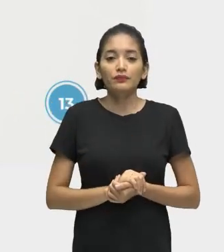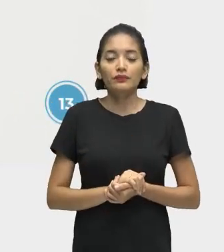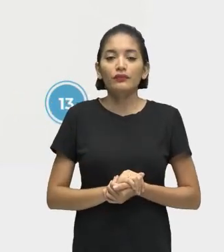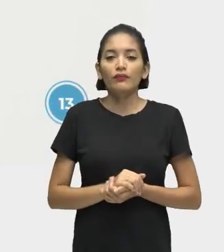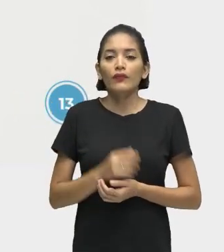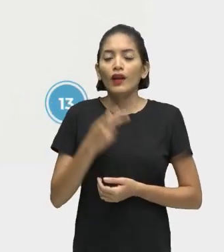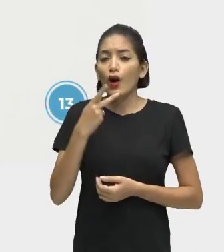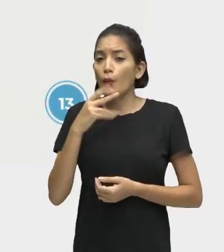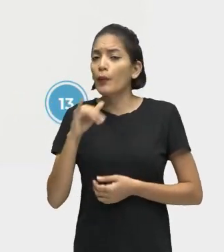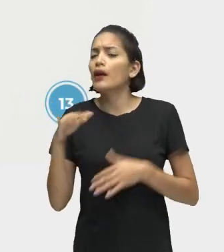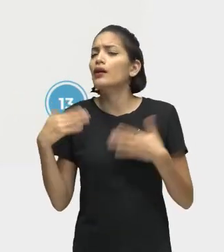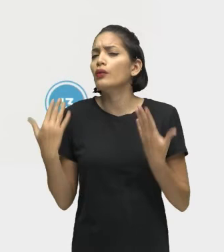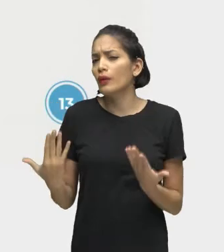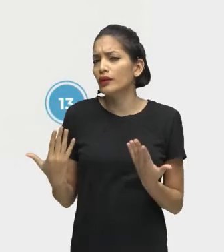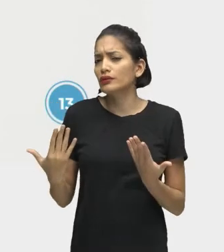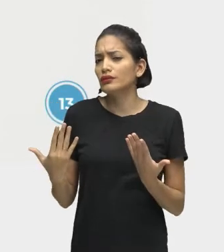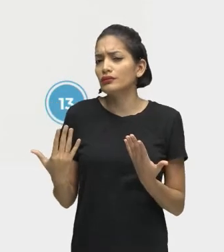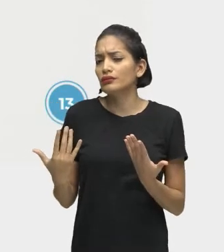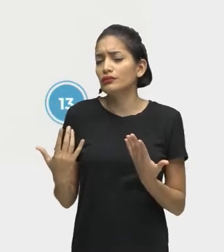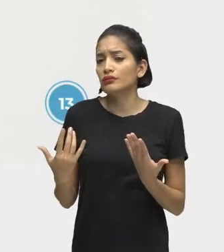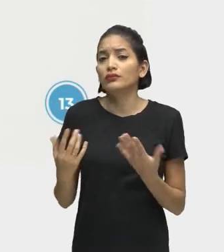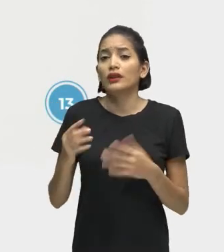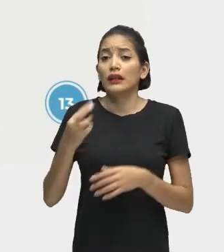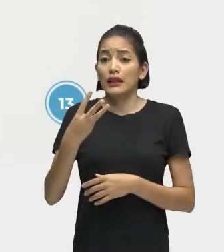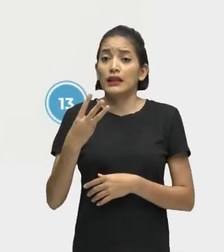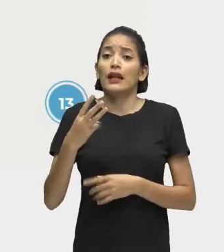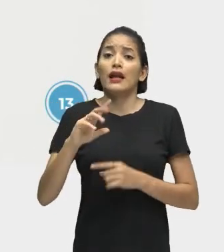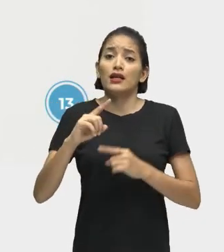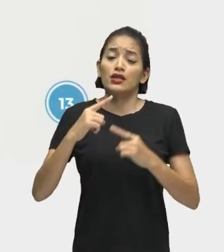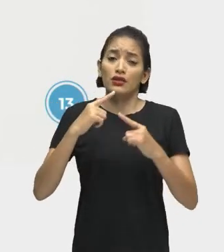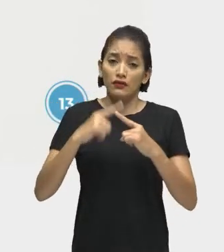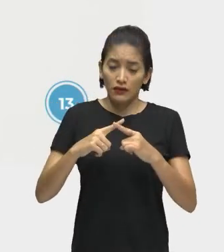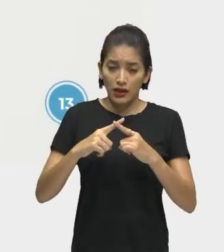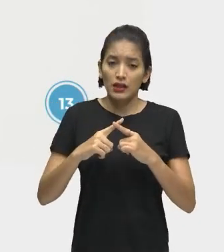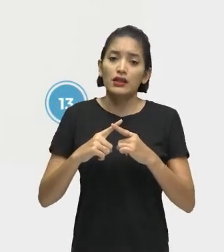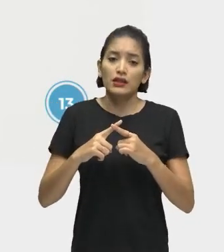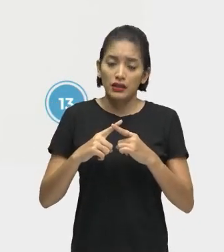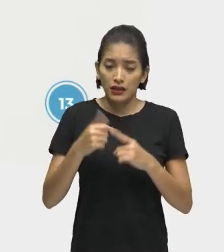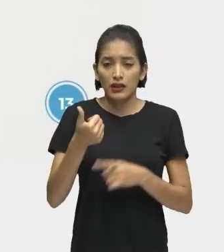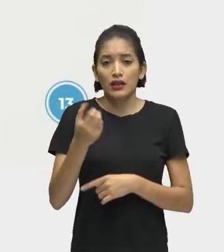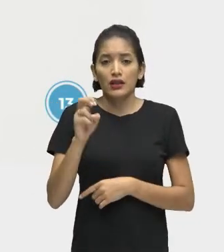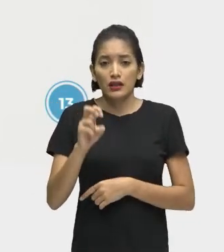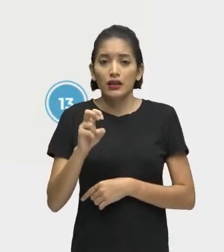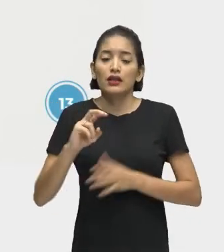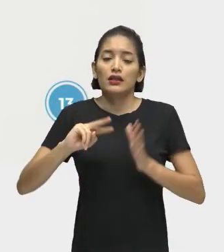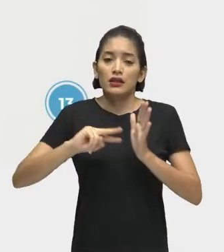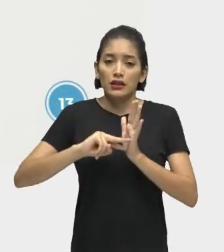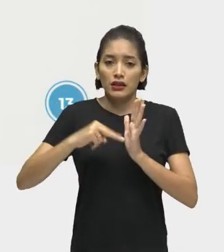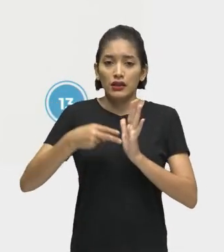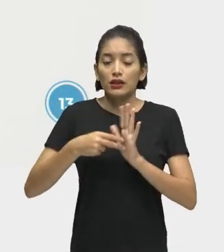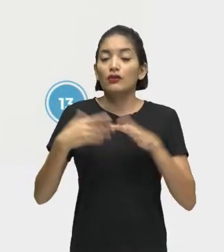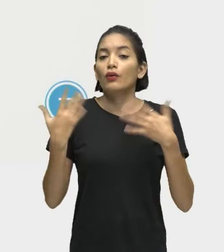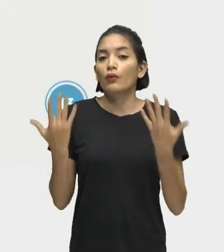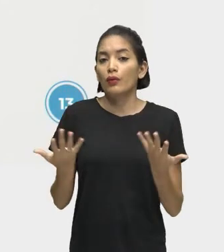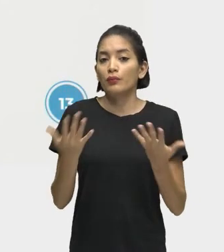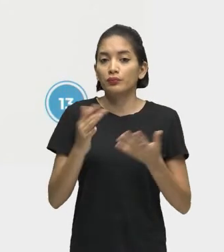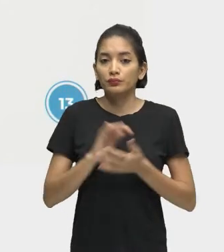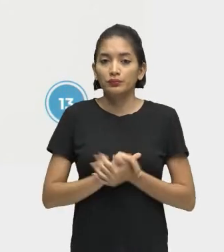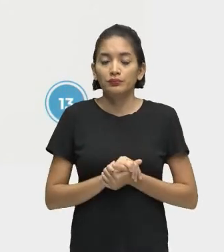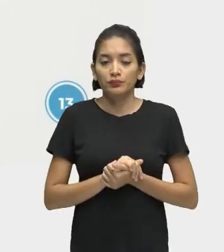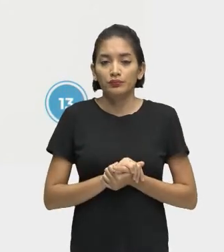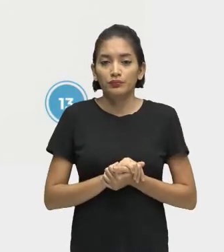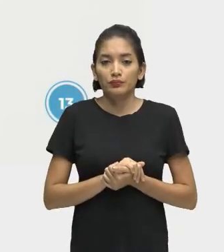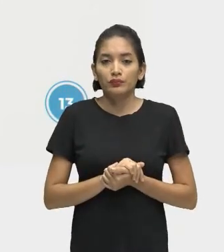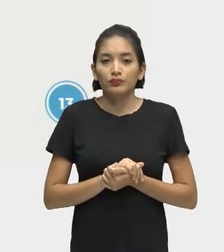pai? O pai tem o triplo de 15, ou seja, 3 vezes x, que é 3 vezes 15. Então,